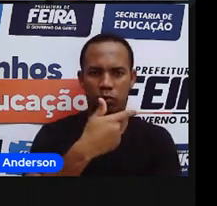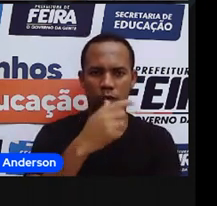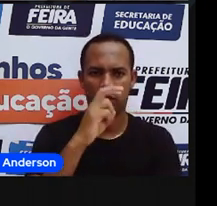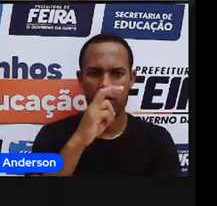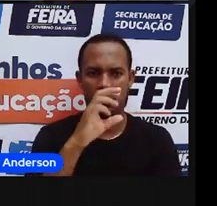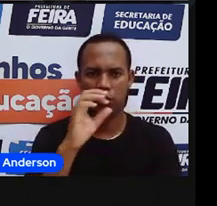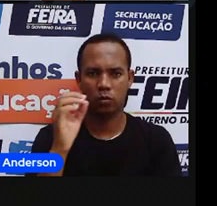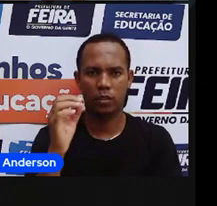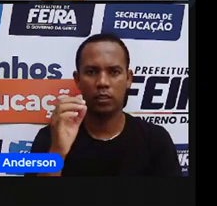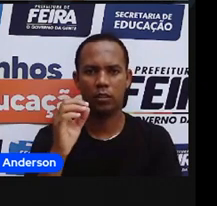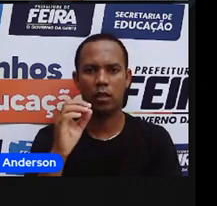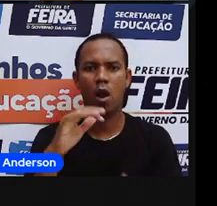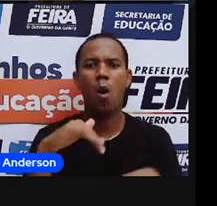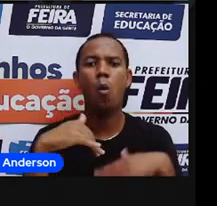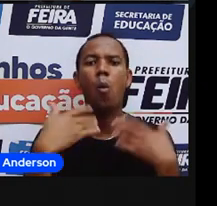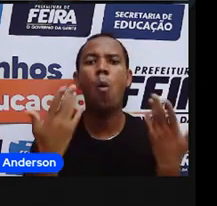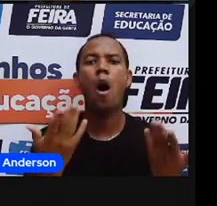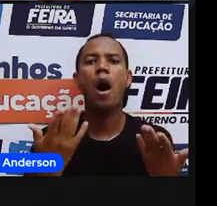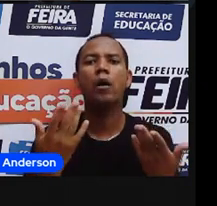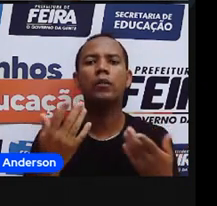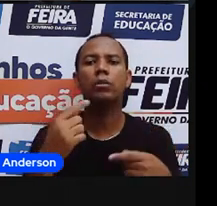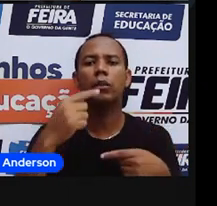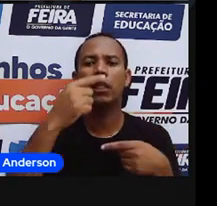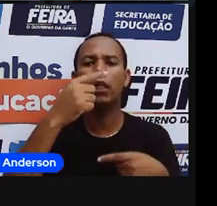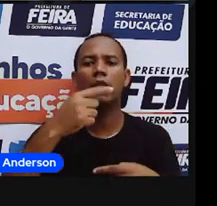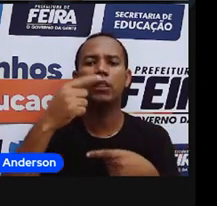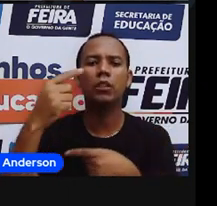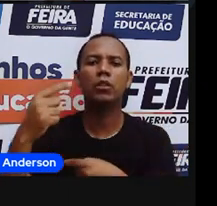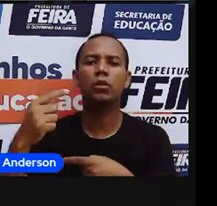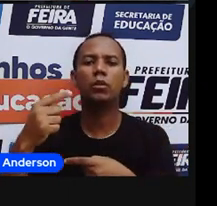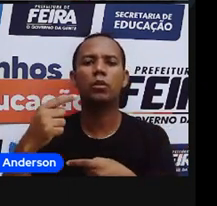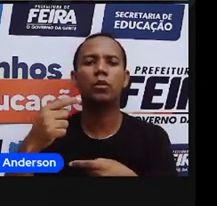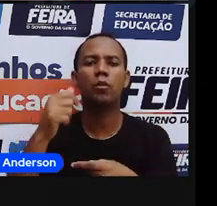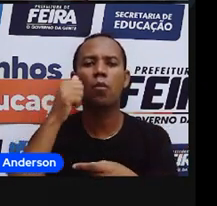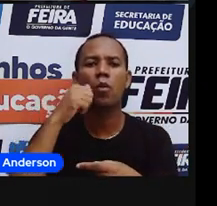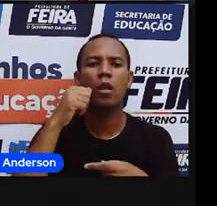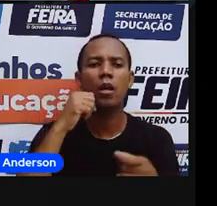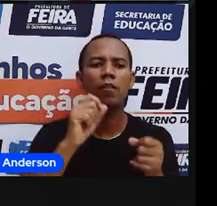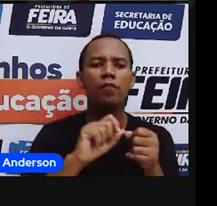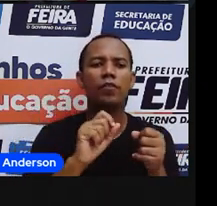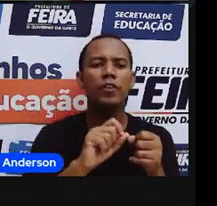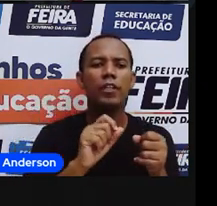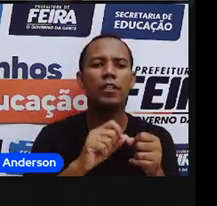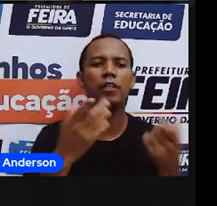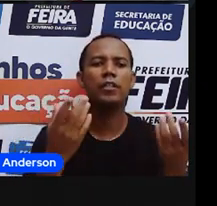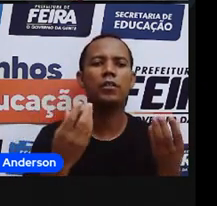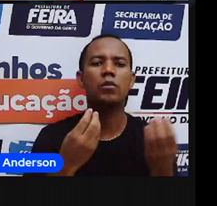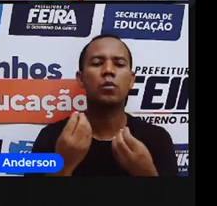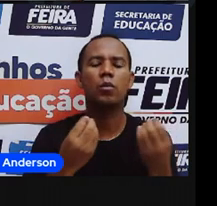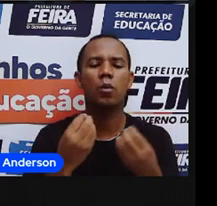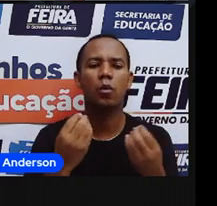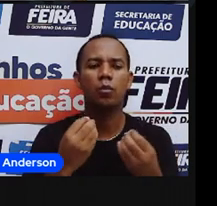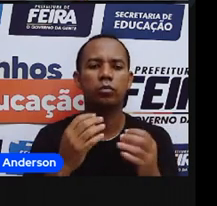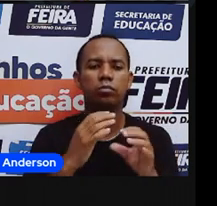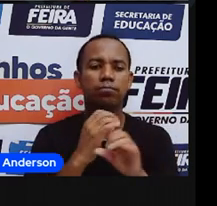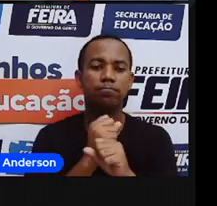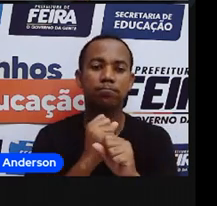Descubra quantos litros de suco Dona Maria fez para o café da manhã. A prova vai dar uma dica para